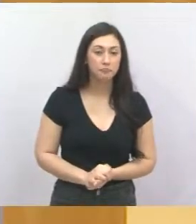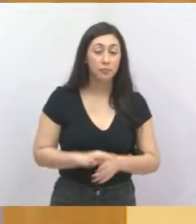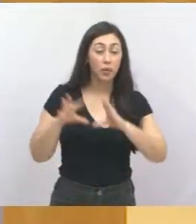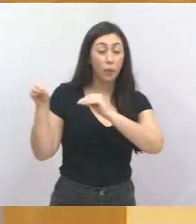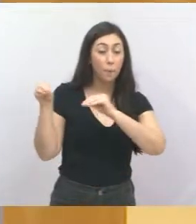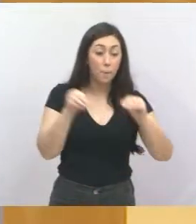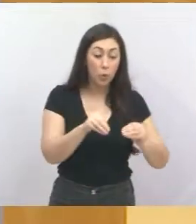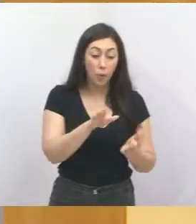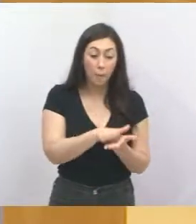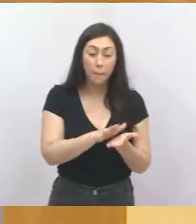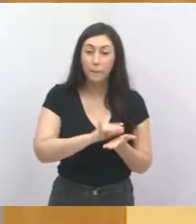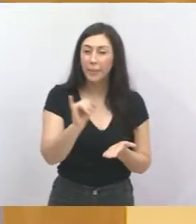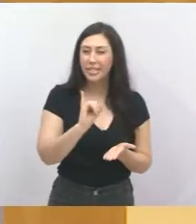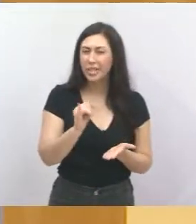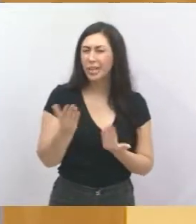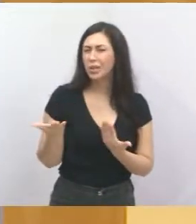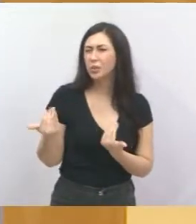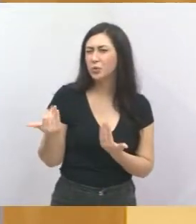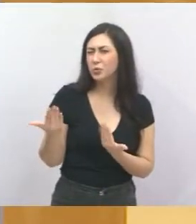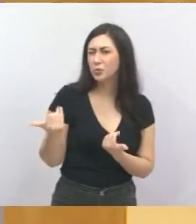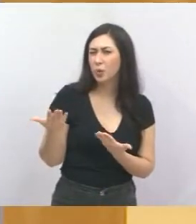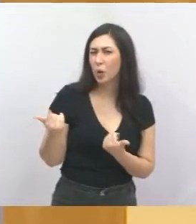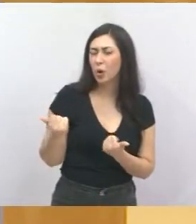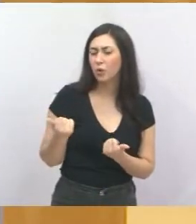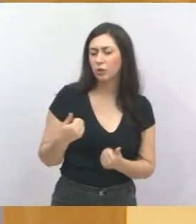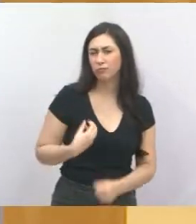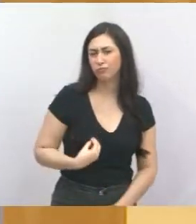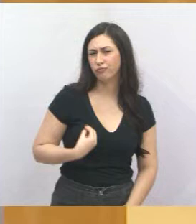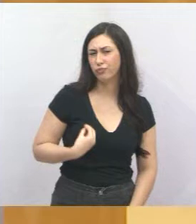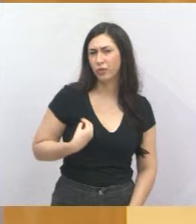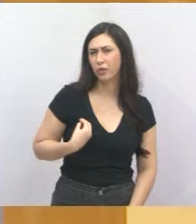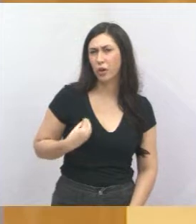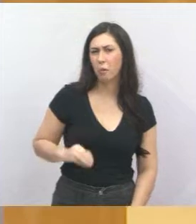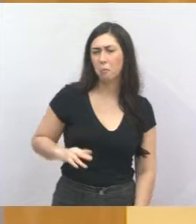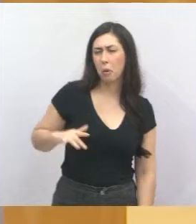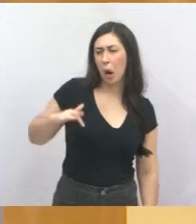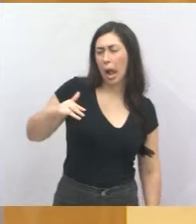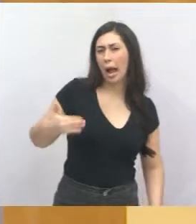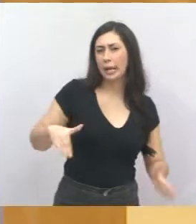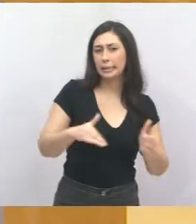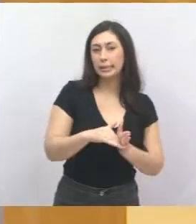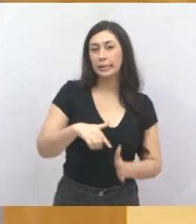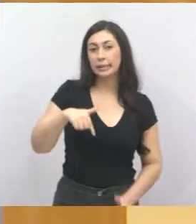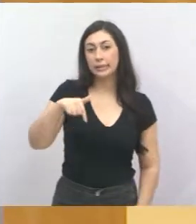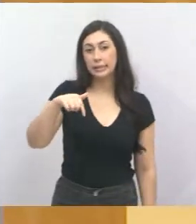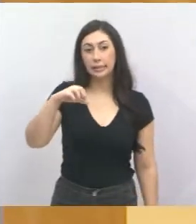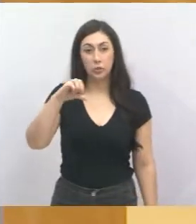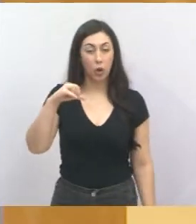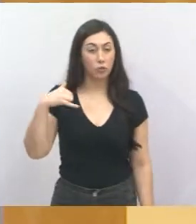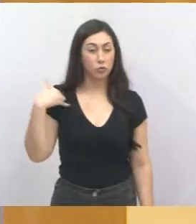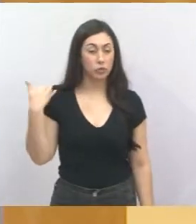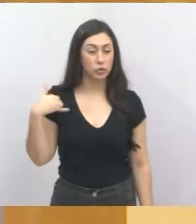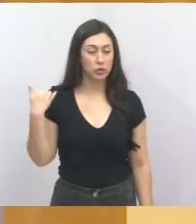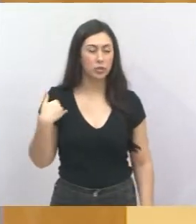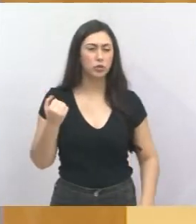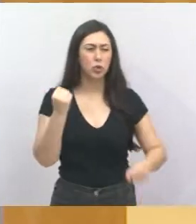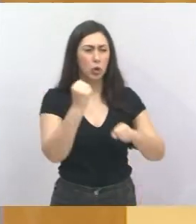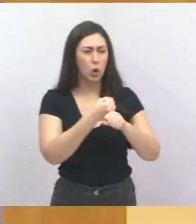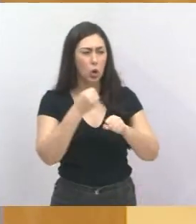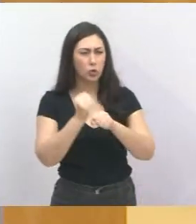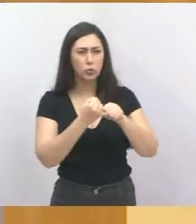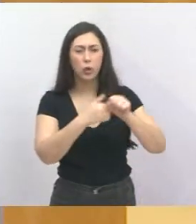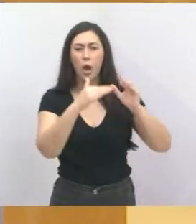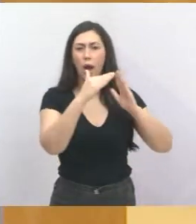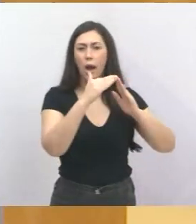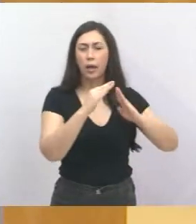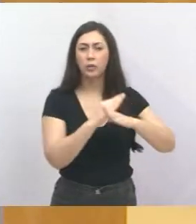o município de Jacareí ainda muito jovem, onde viveu até os 79 anos de idade. Construiu sua casa própria no